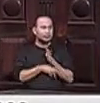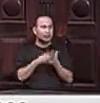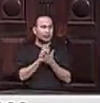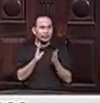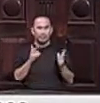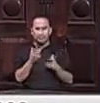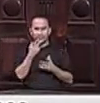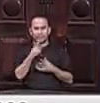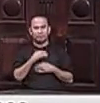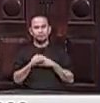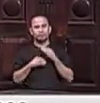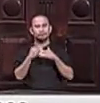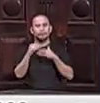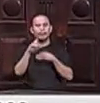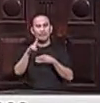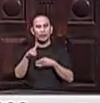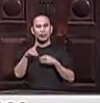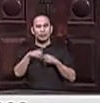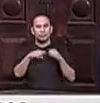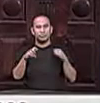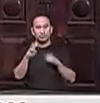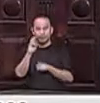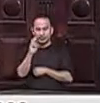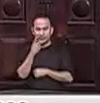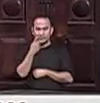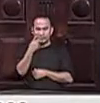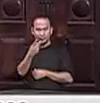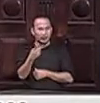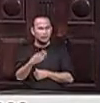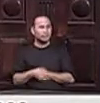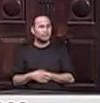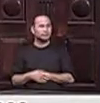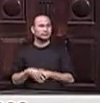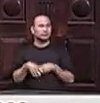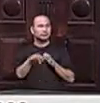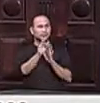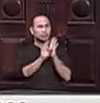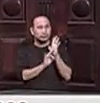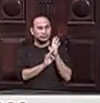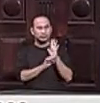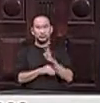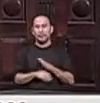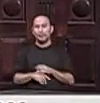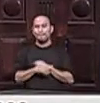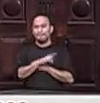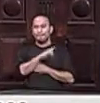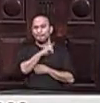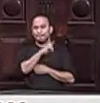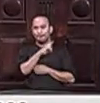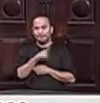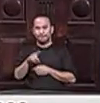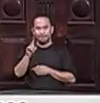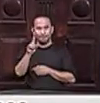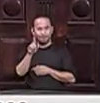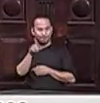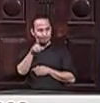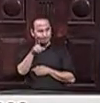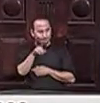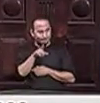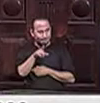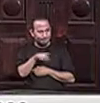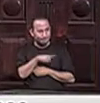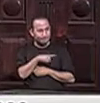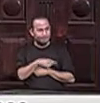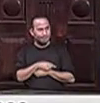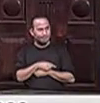com um grande avanço que seria o artigo 5º, que diz textualmente, proibia textualmente acúmulo